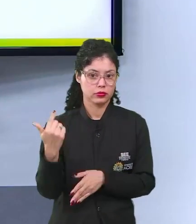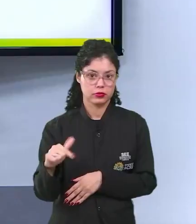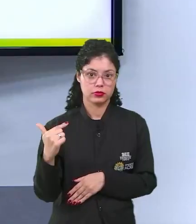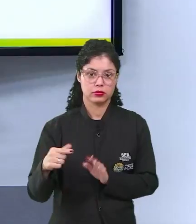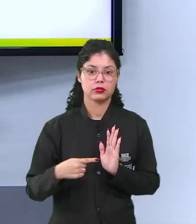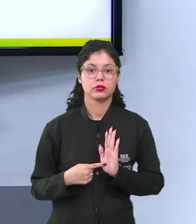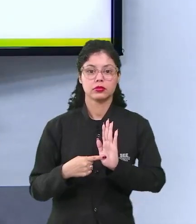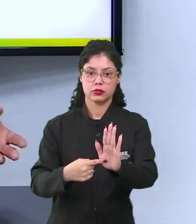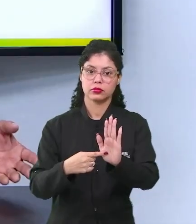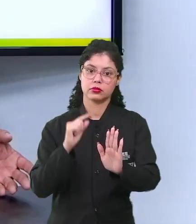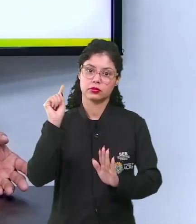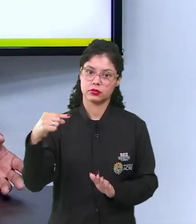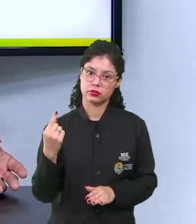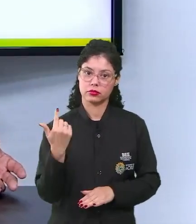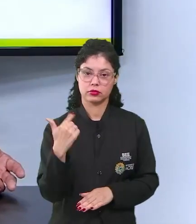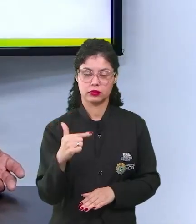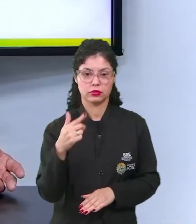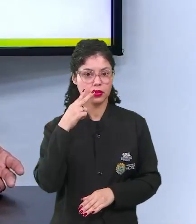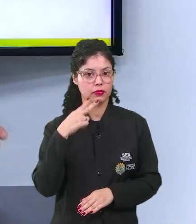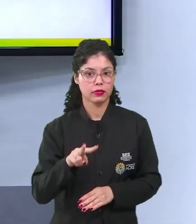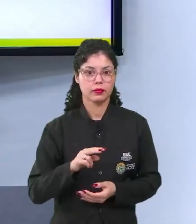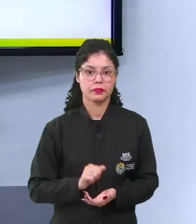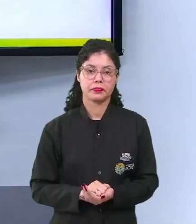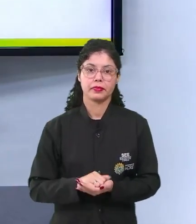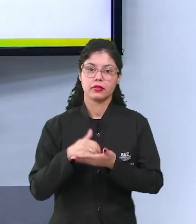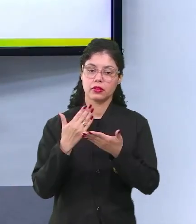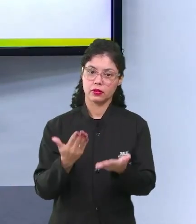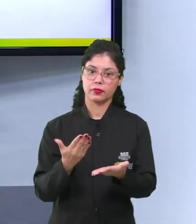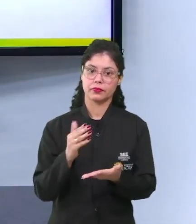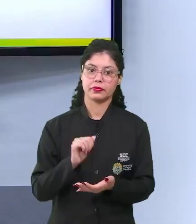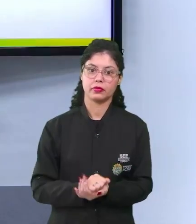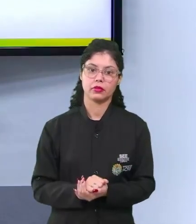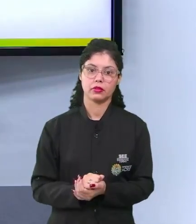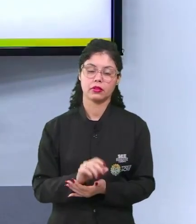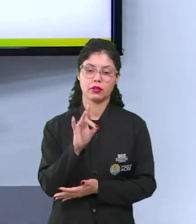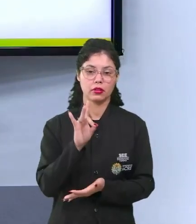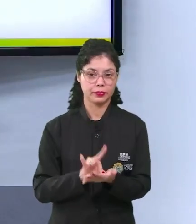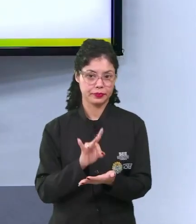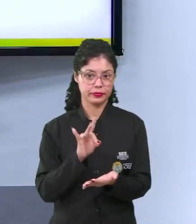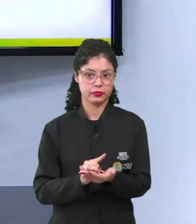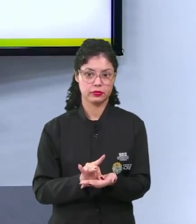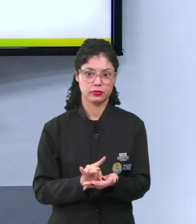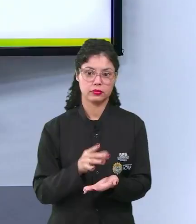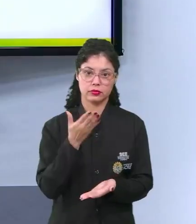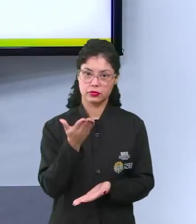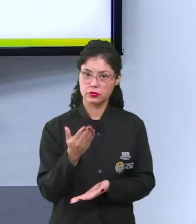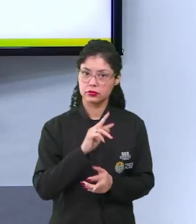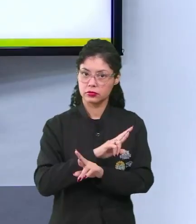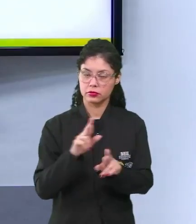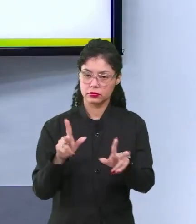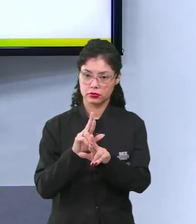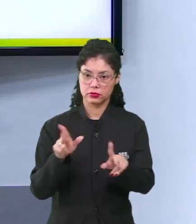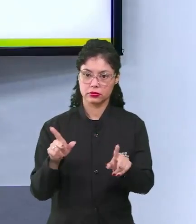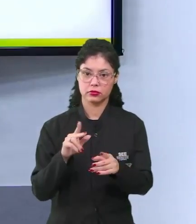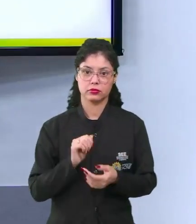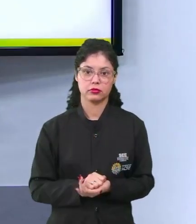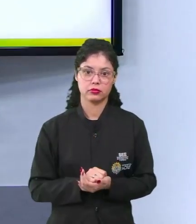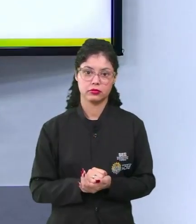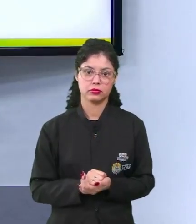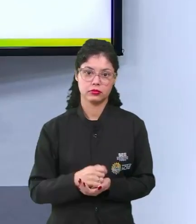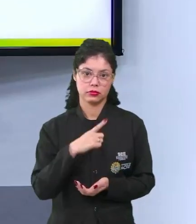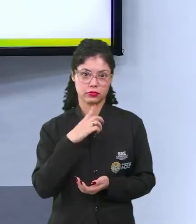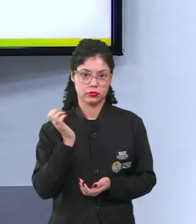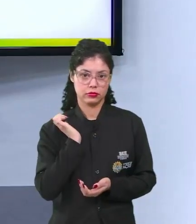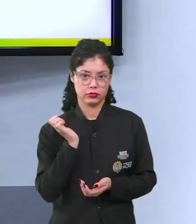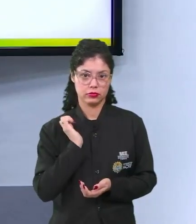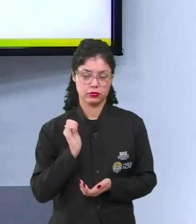para mostrar para quem não quer ver. Então essa é a grande realidade, essa é a diferença entre ser rico